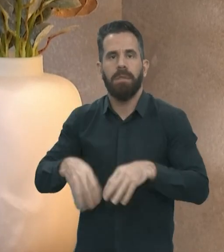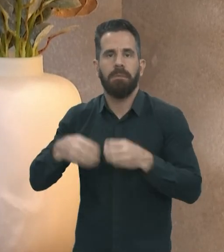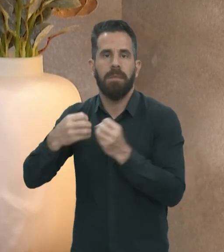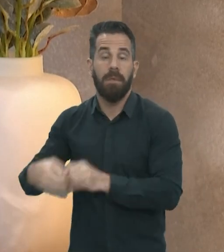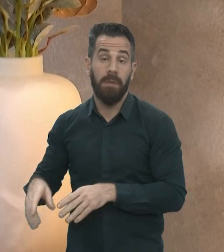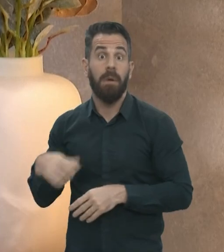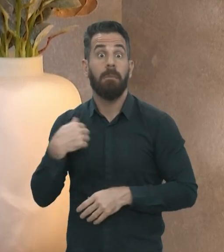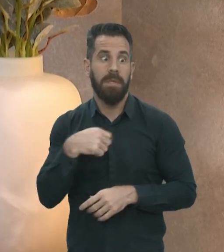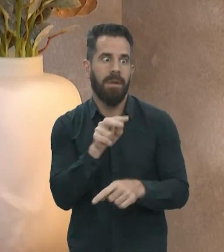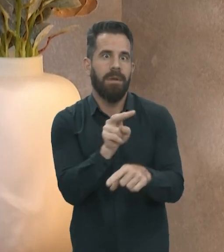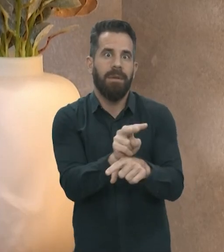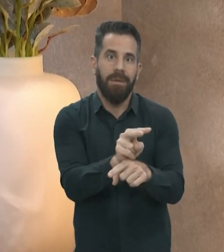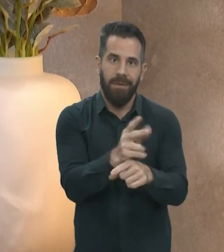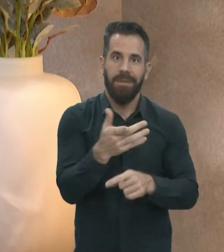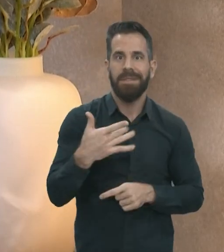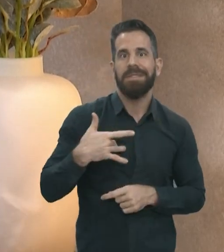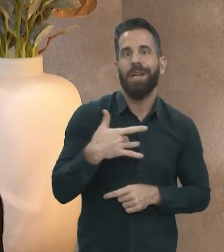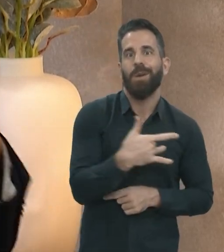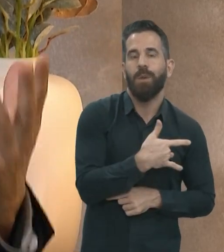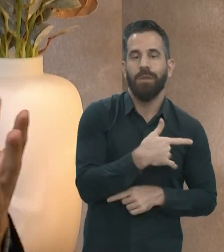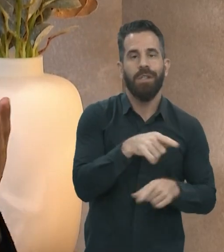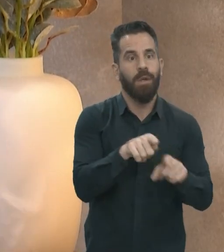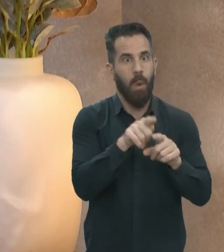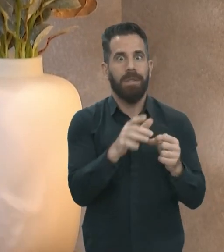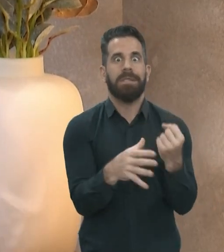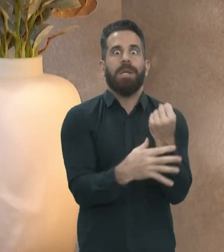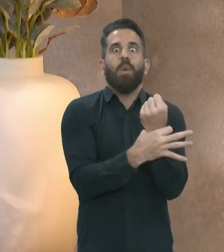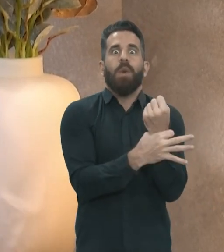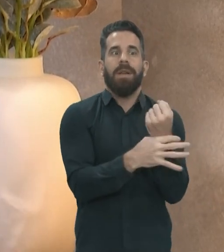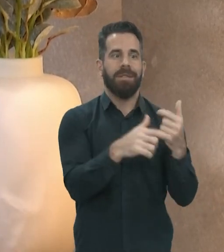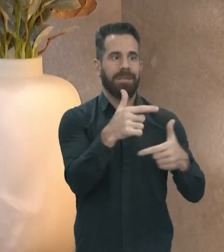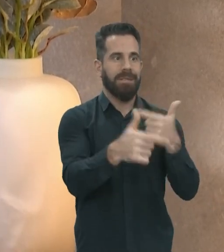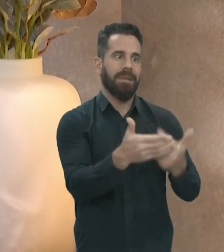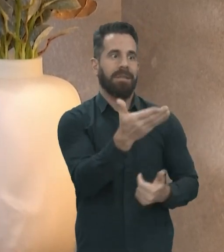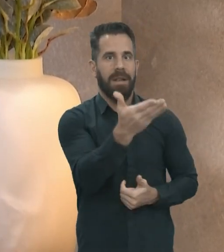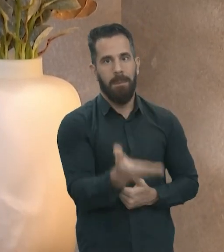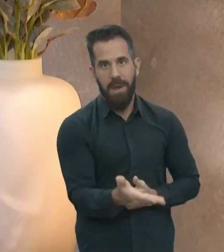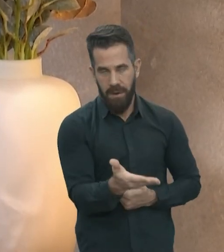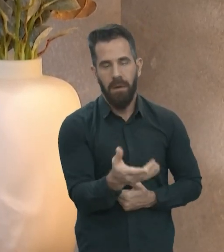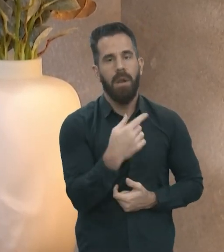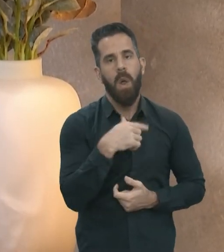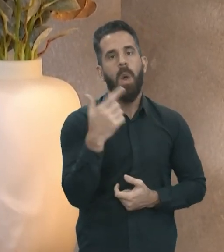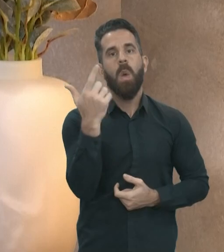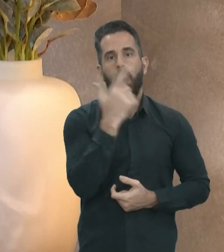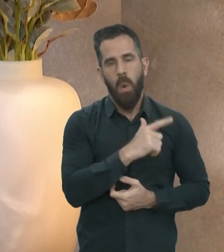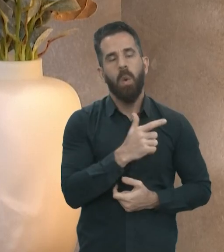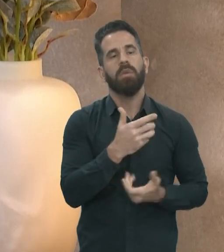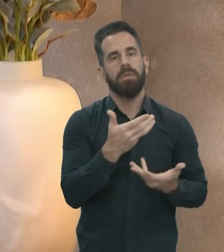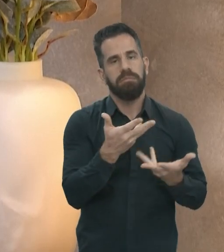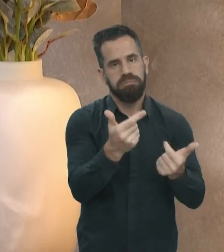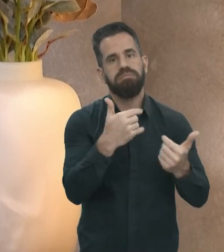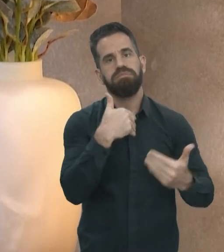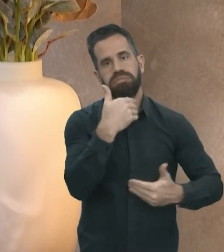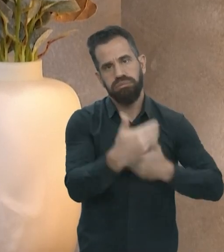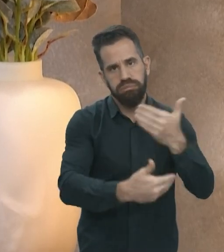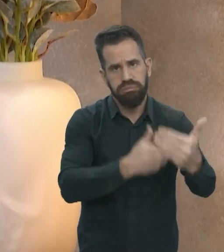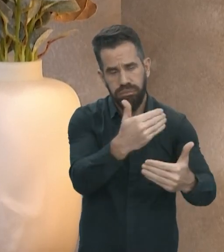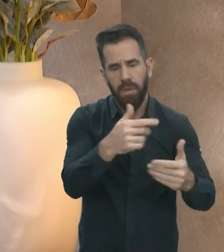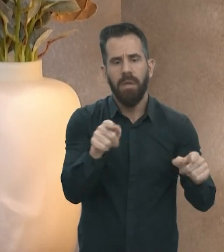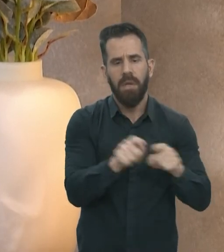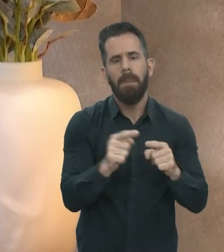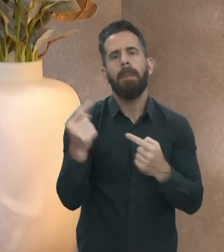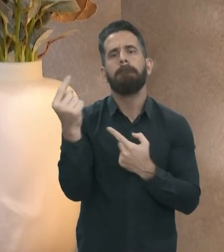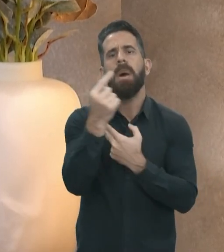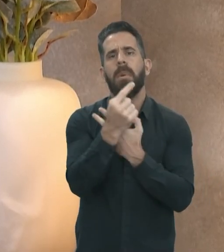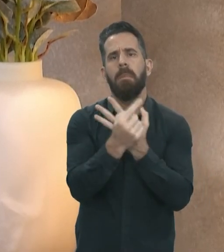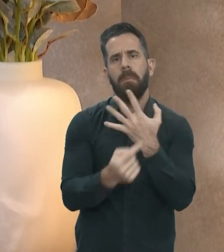saúde, então é uma segurança do trabalhador para que ele encontre condições adequadas para desenvolver suas atividades e as demais dimensões de segurança que são